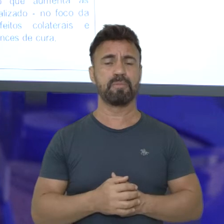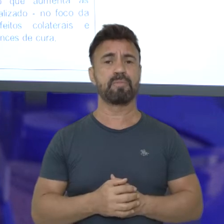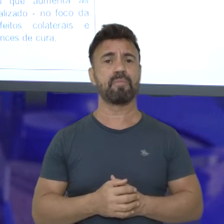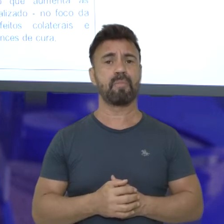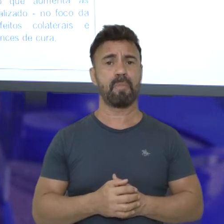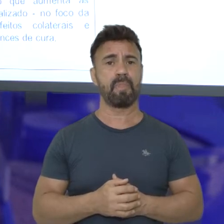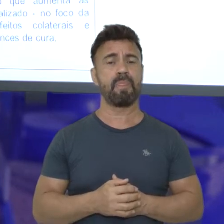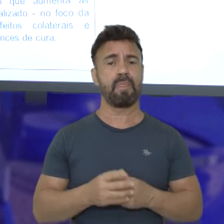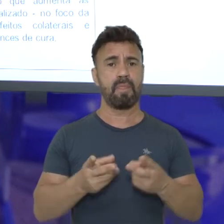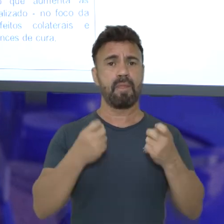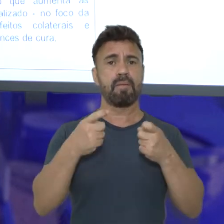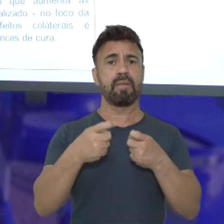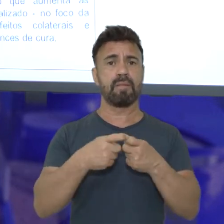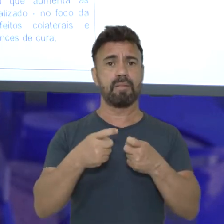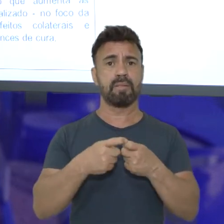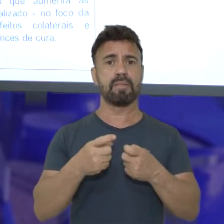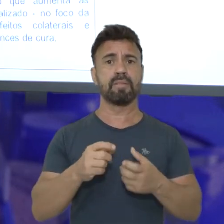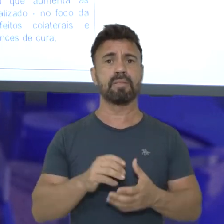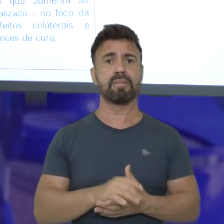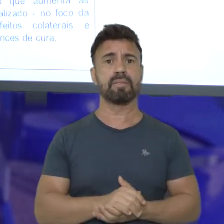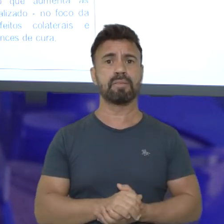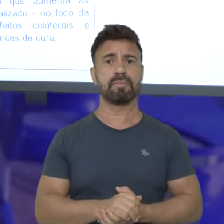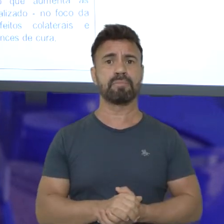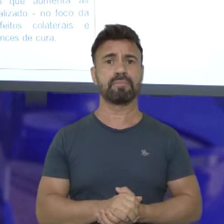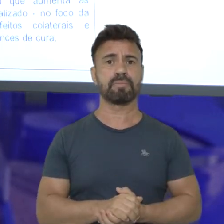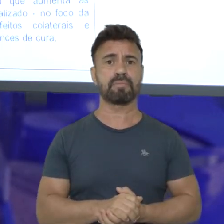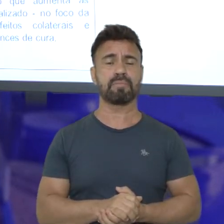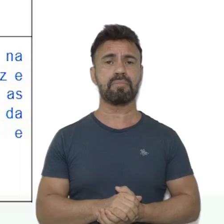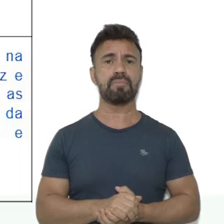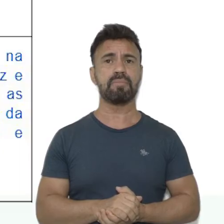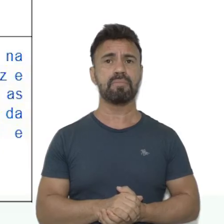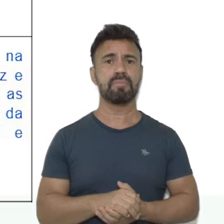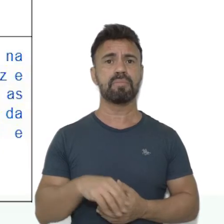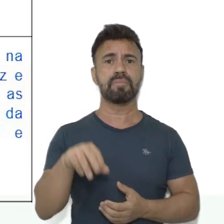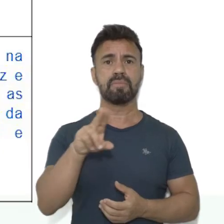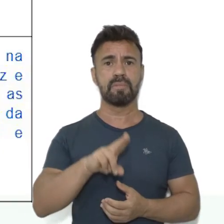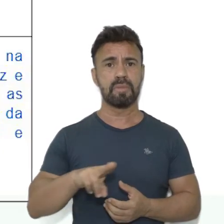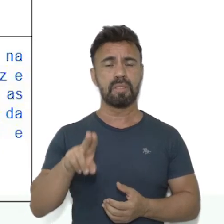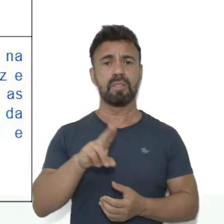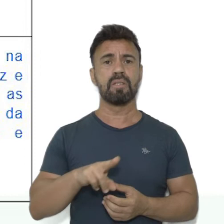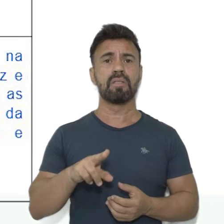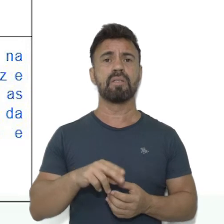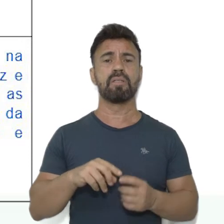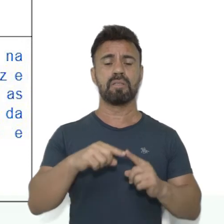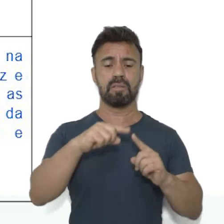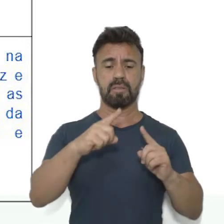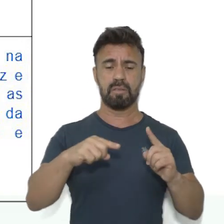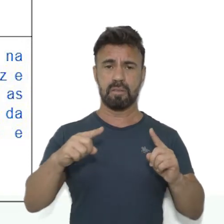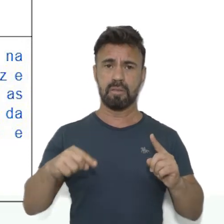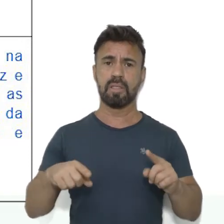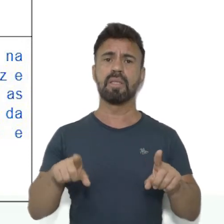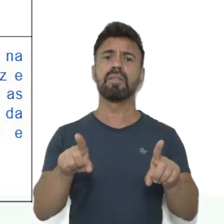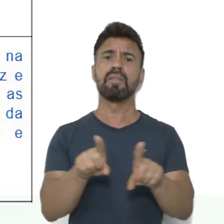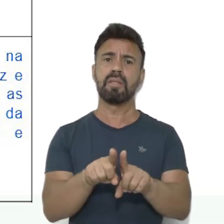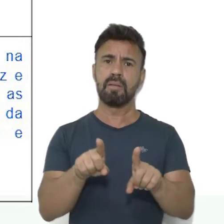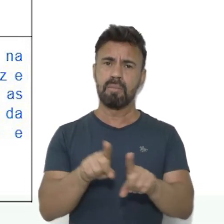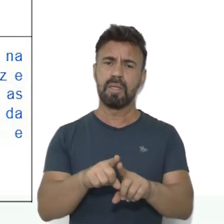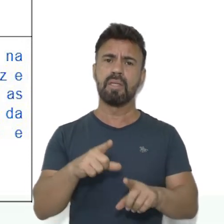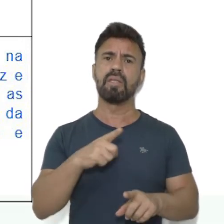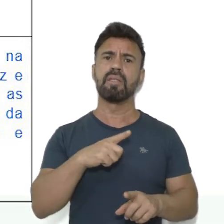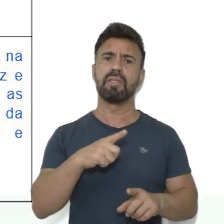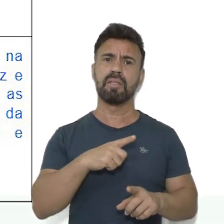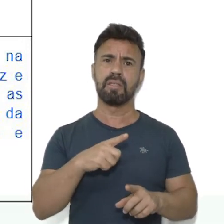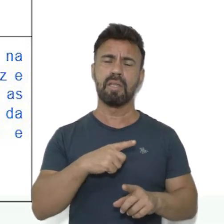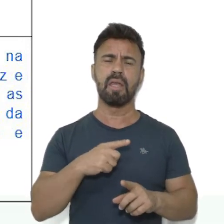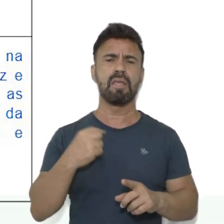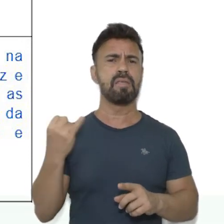que a medicina nuclear, né, a medicina que utiliza aí os elementos radioativos, ela também tem uma